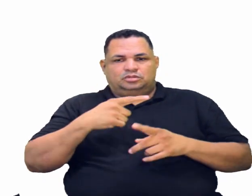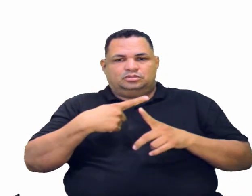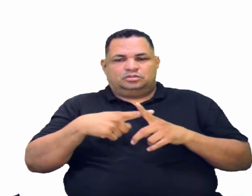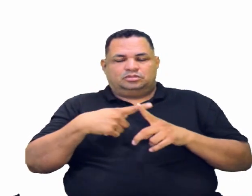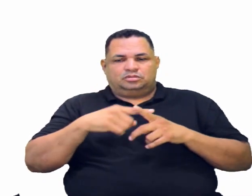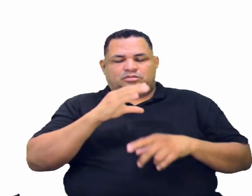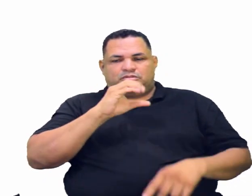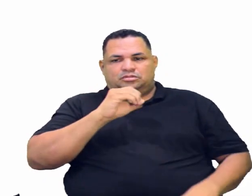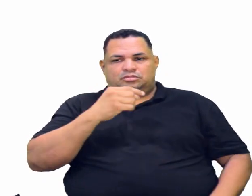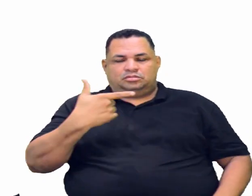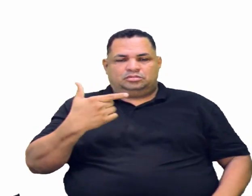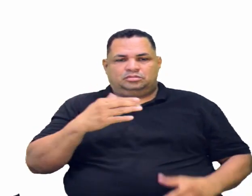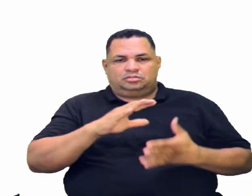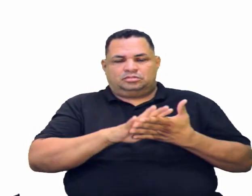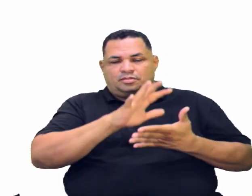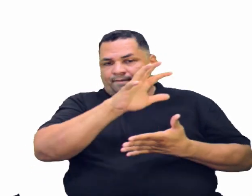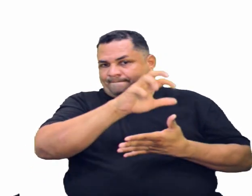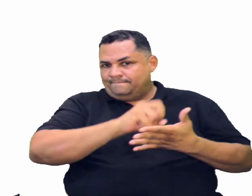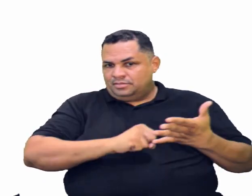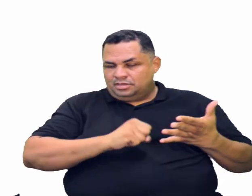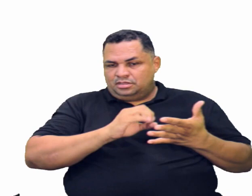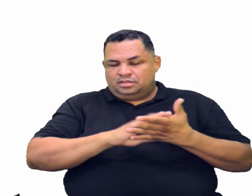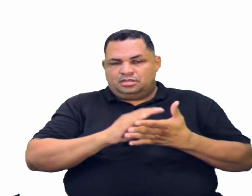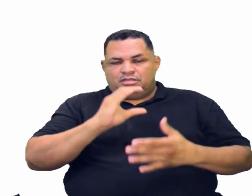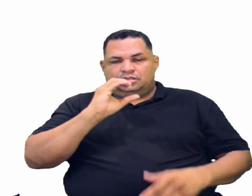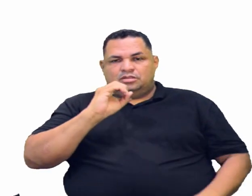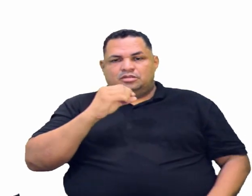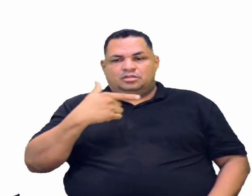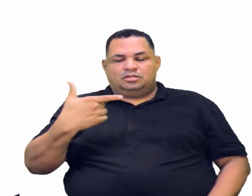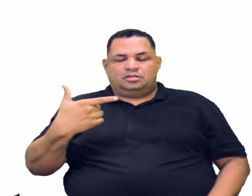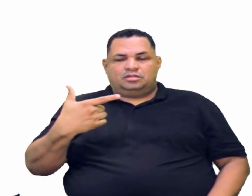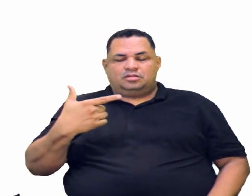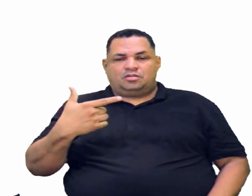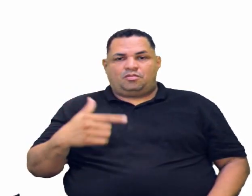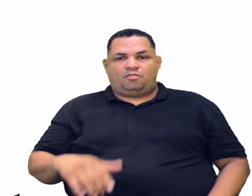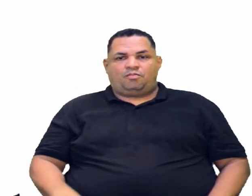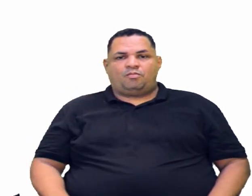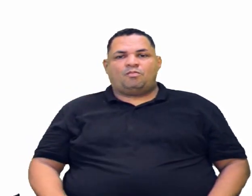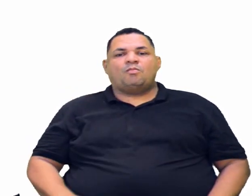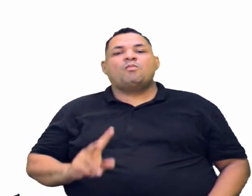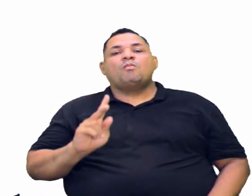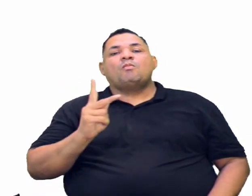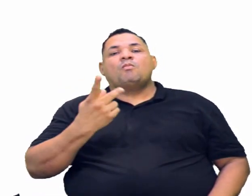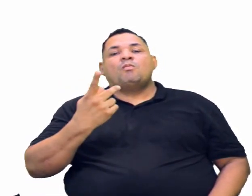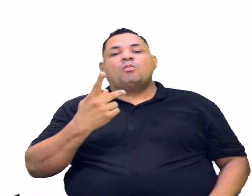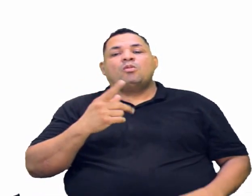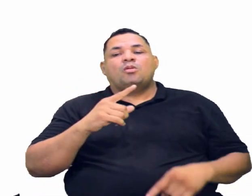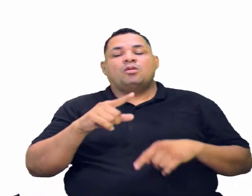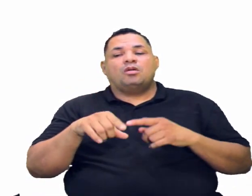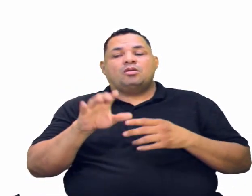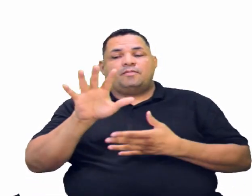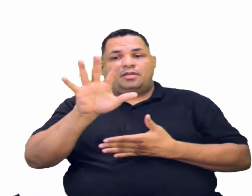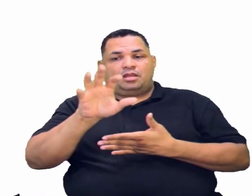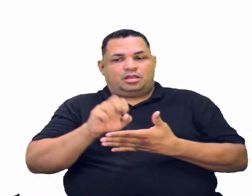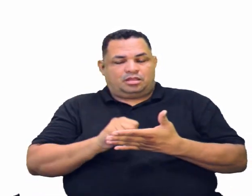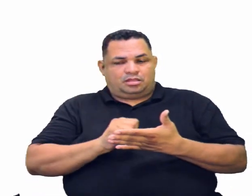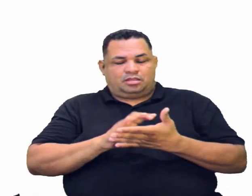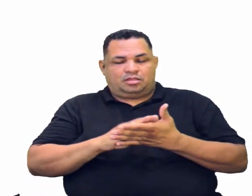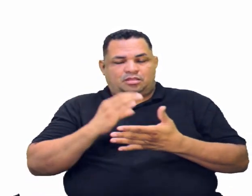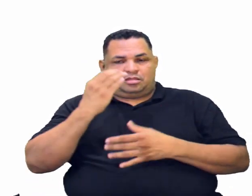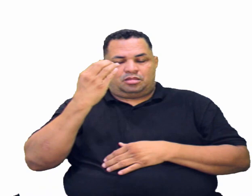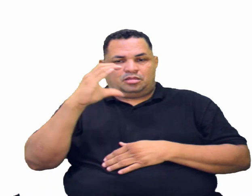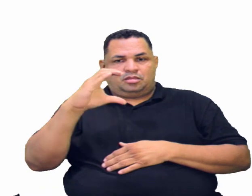o oxigênio roubando o hidrogênio aqui do oxigênio e o hidrogênio do carbono. Ou seja, nós vamos